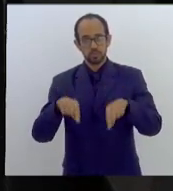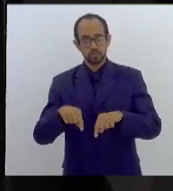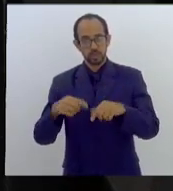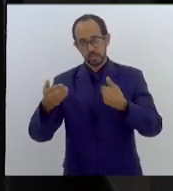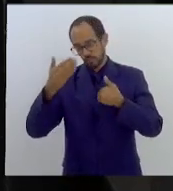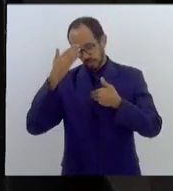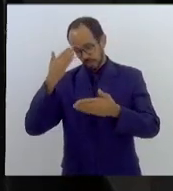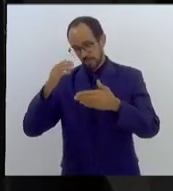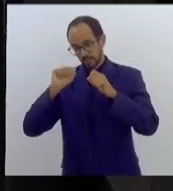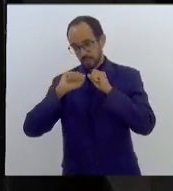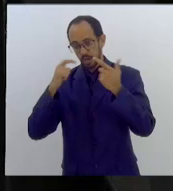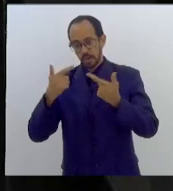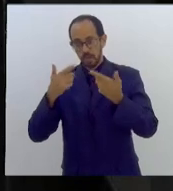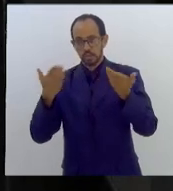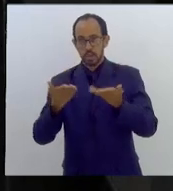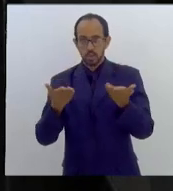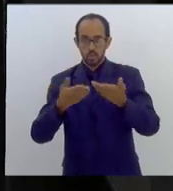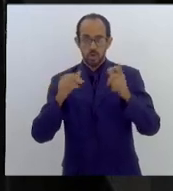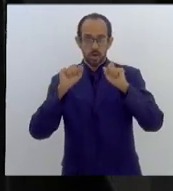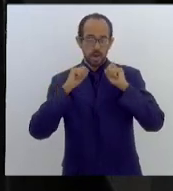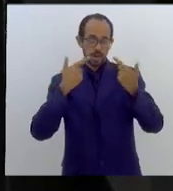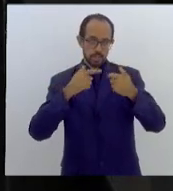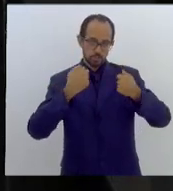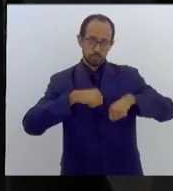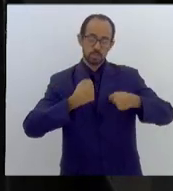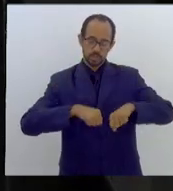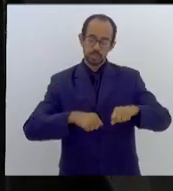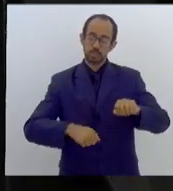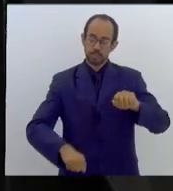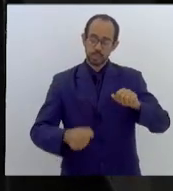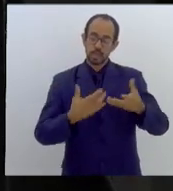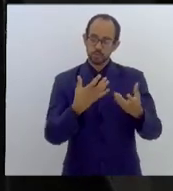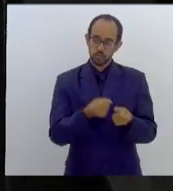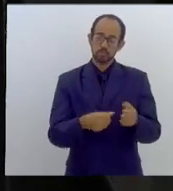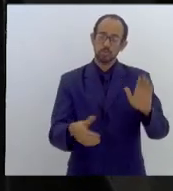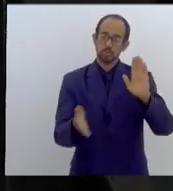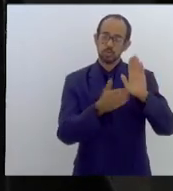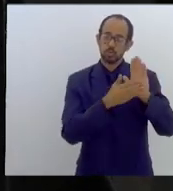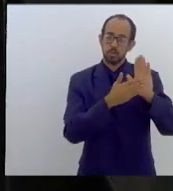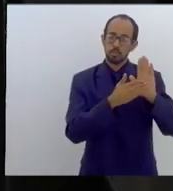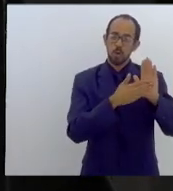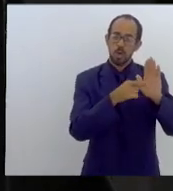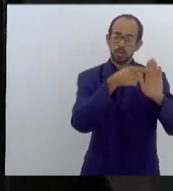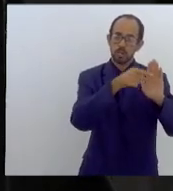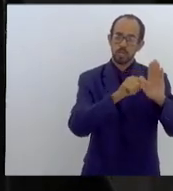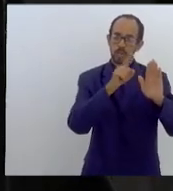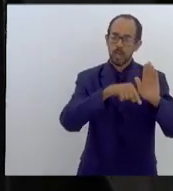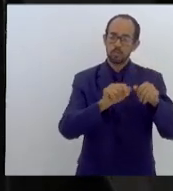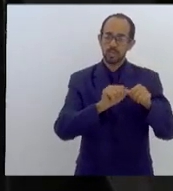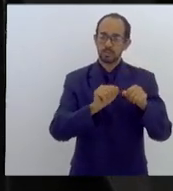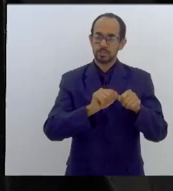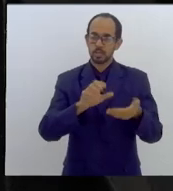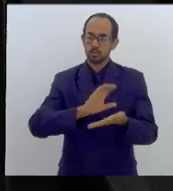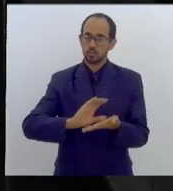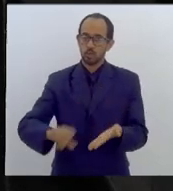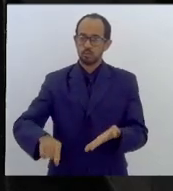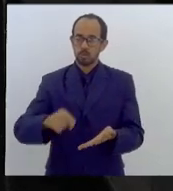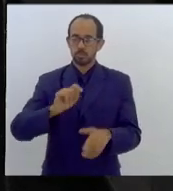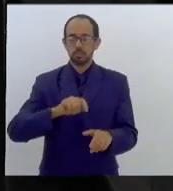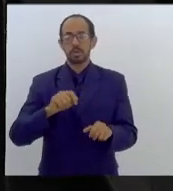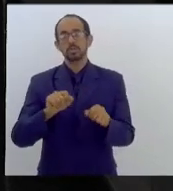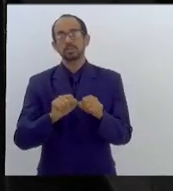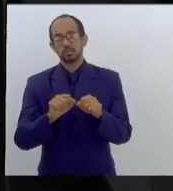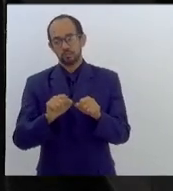da Alerj. Agora é preciso que a Alerj também cumpra a segunda parte do compromisso, que é garantir no orçamento a programação para que esse compromisso